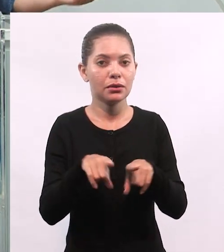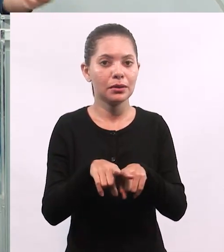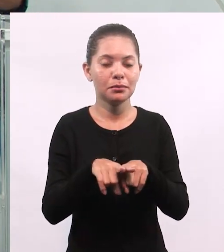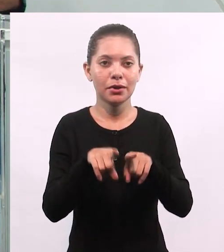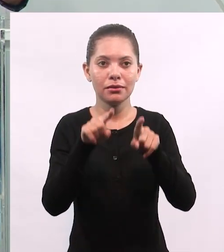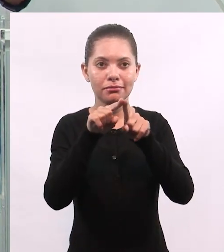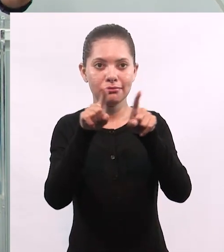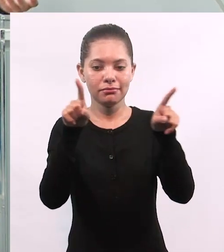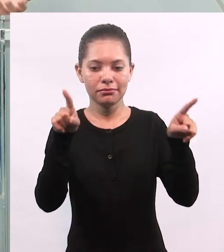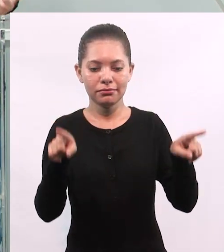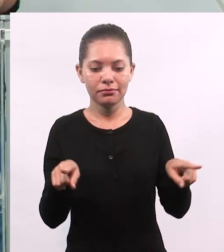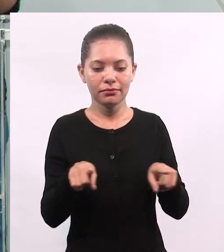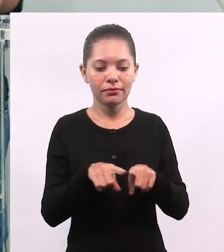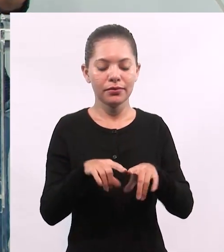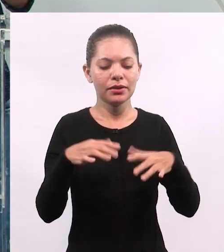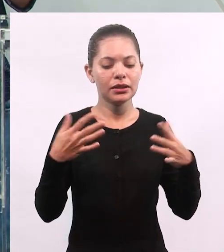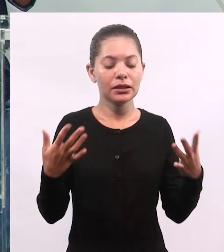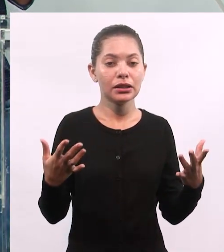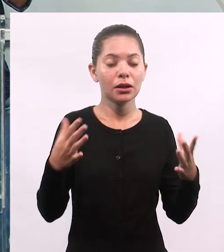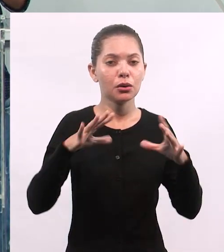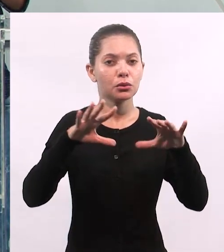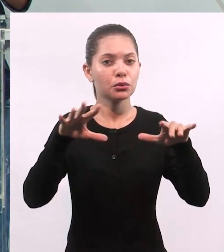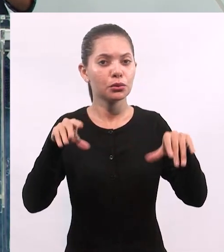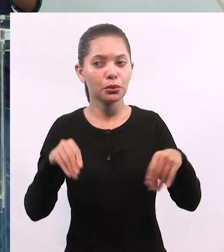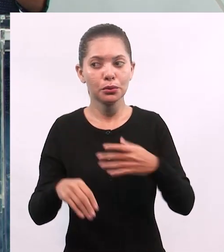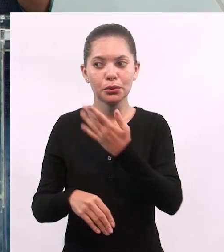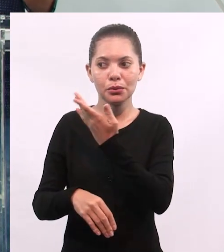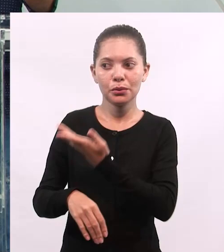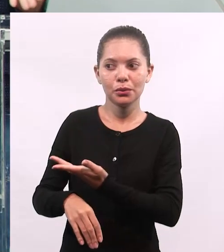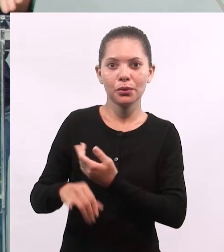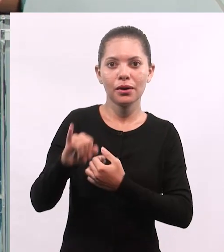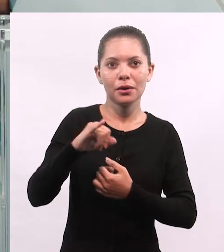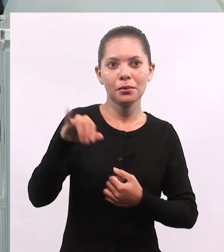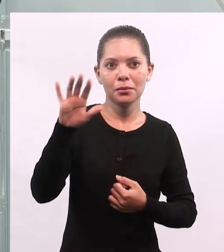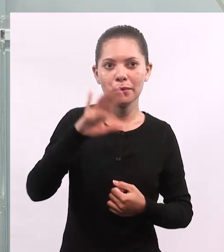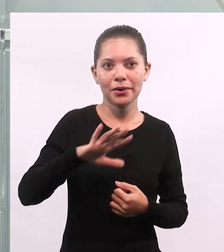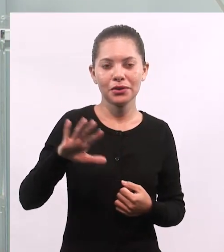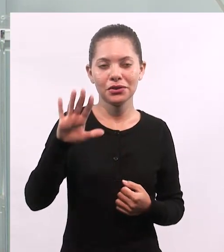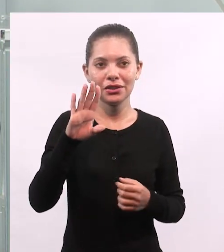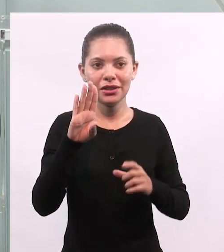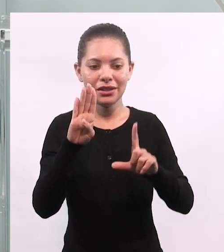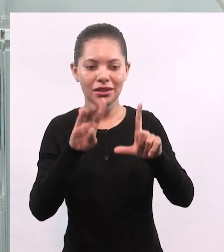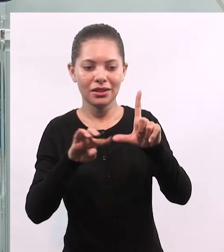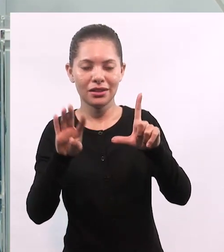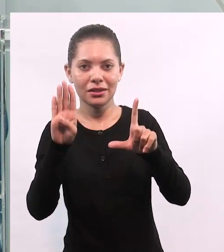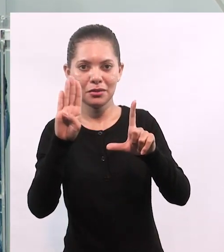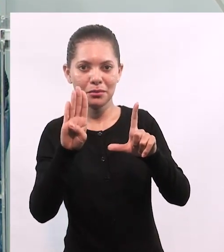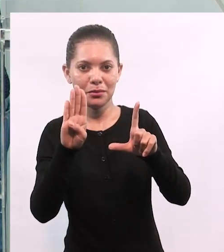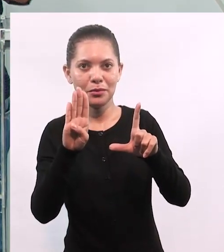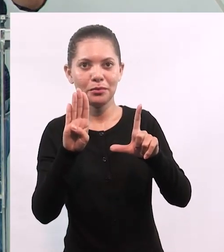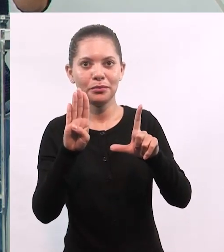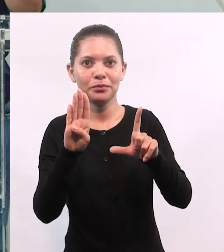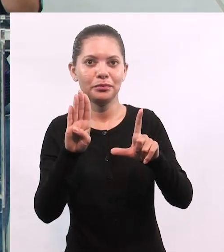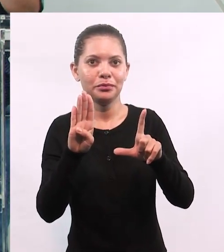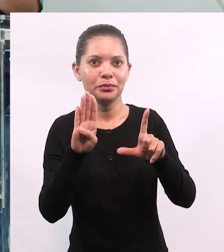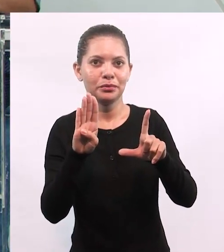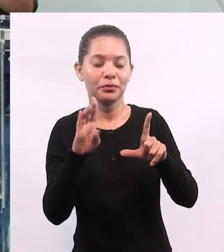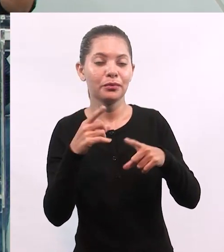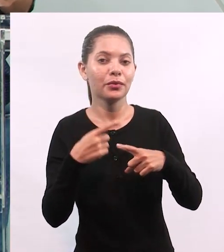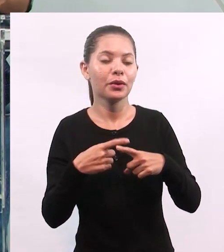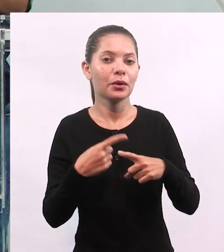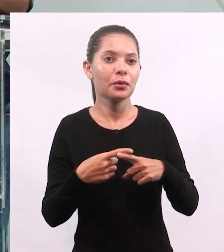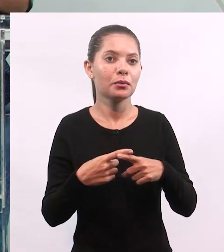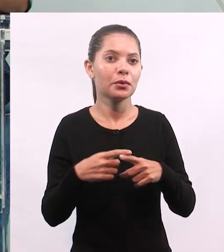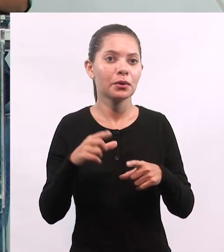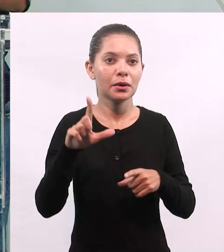disso, no final, também é um quadrado. Então, todo quadrado, ele é um losango. Agora, nem todo losango